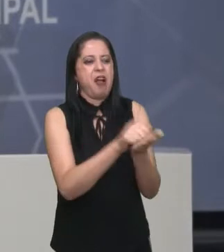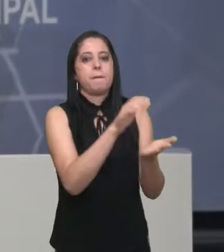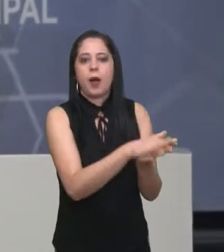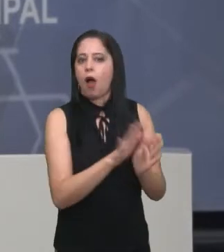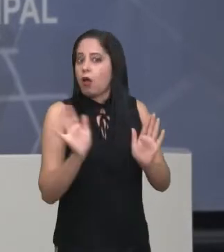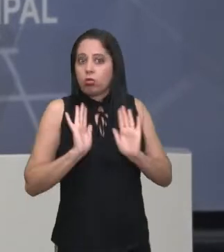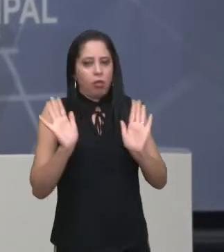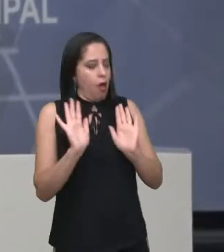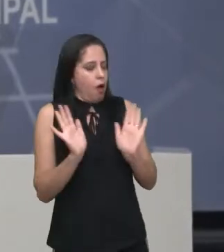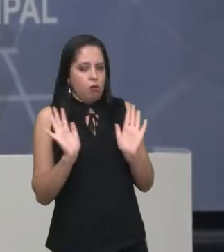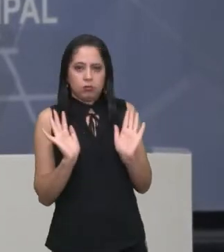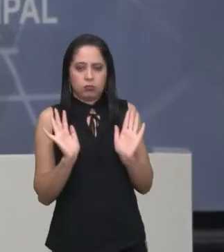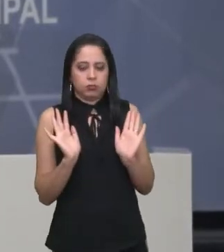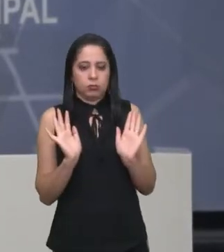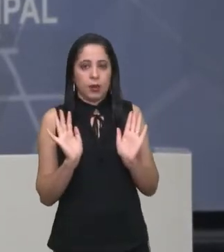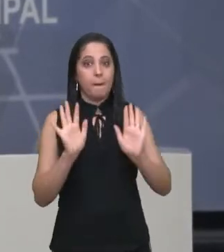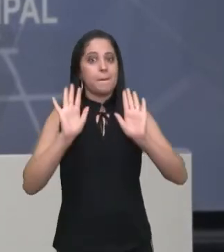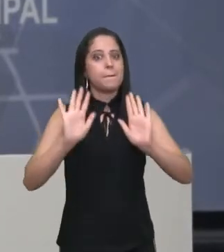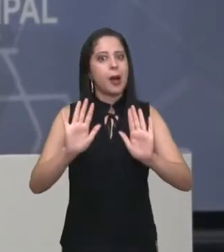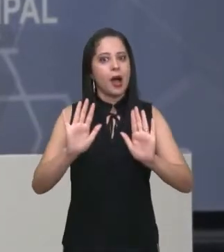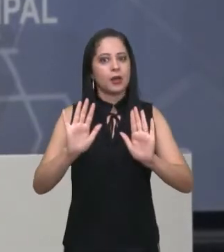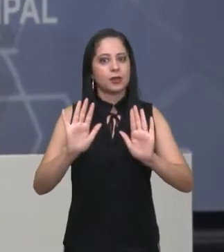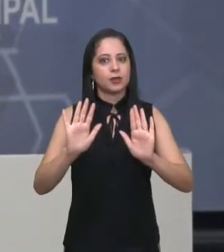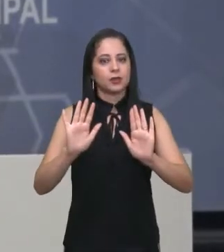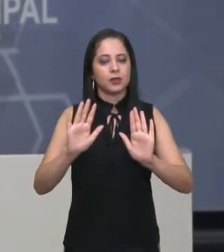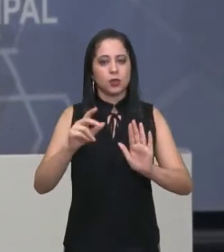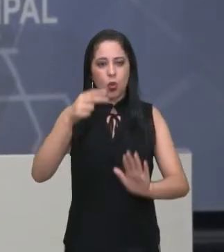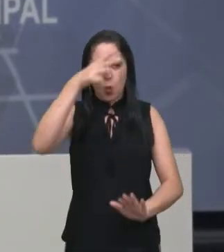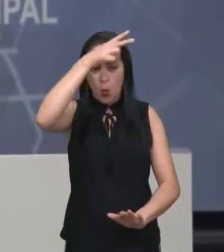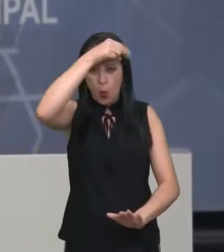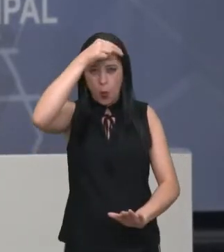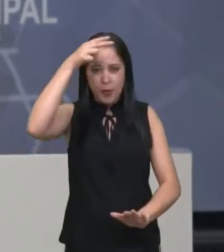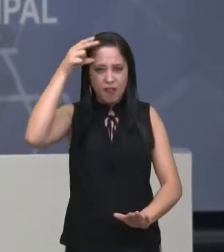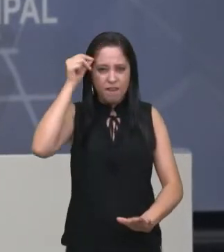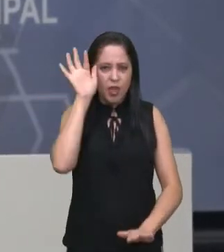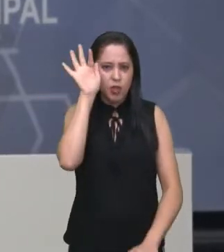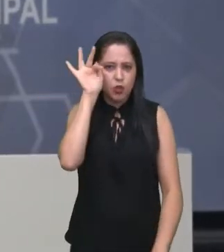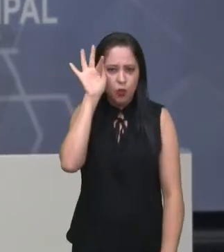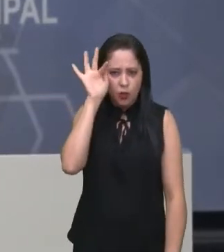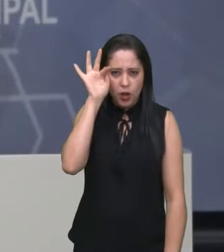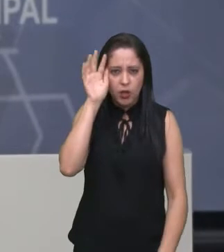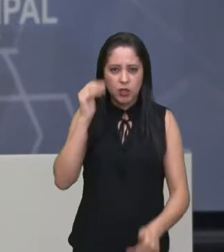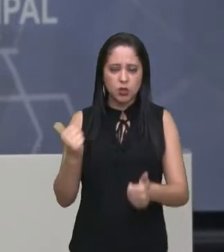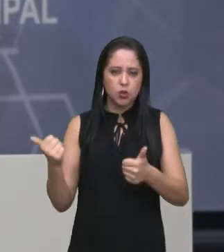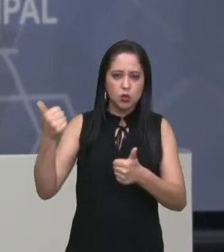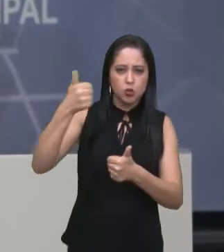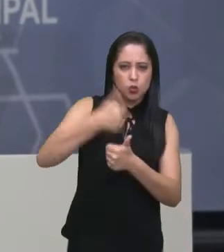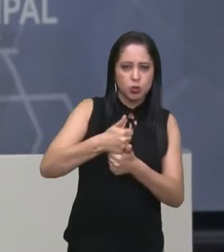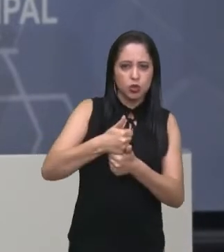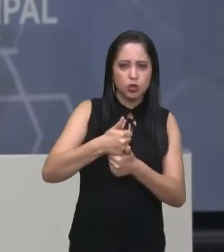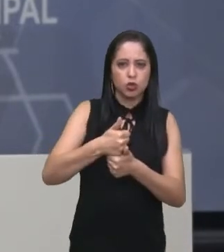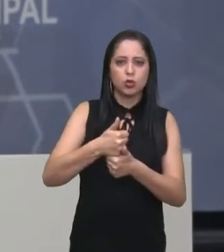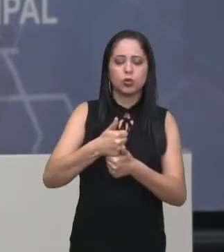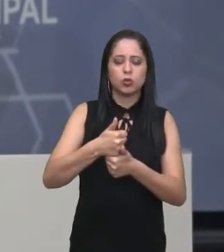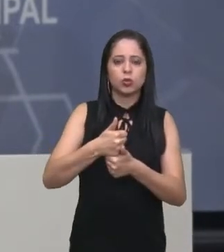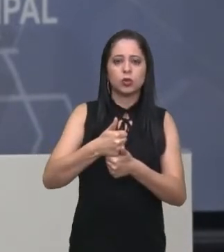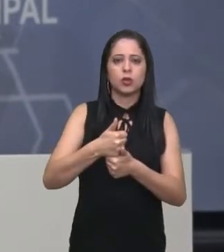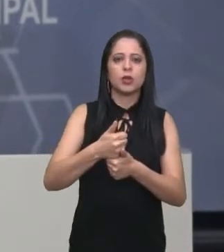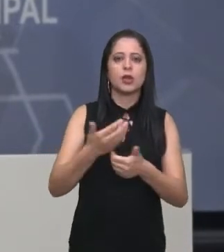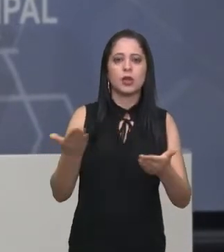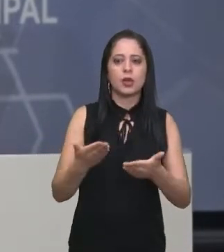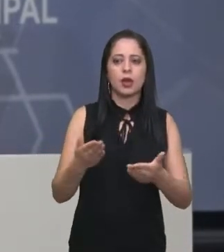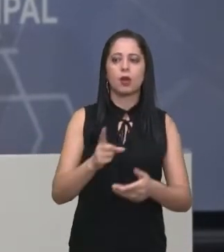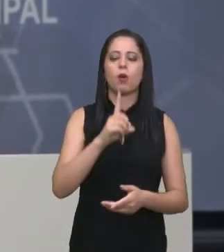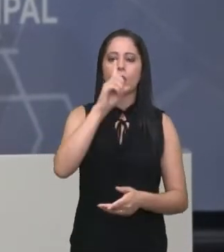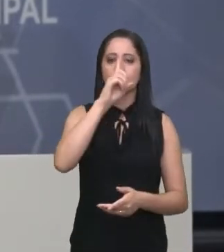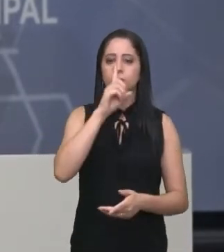ninguém. Esse governo do senhor Felício, e agora assumido pelo senhor Anderson, tem coisas